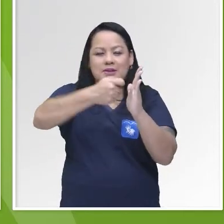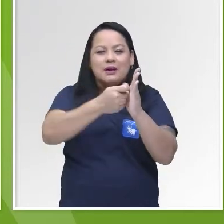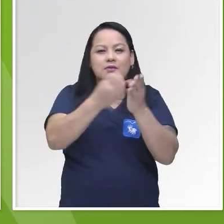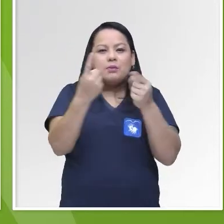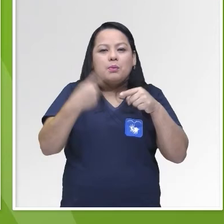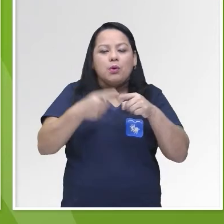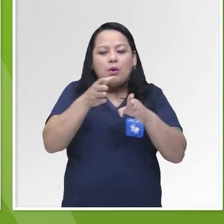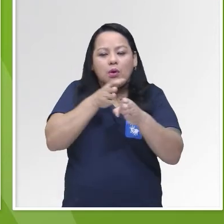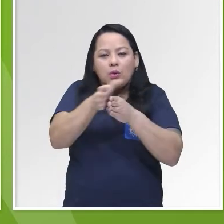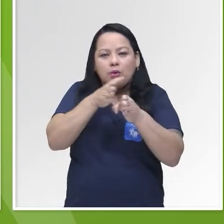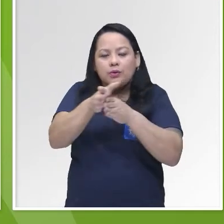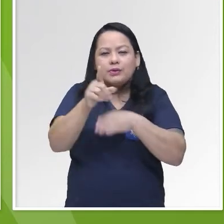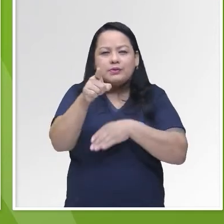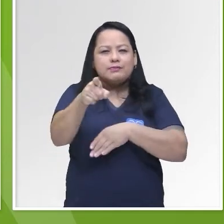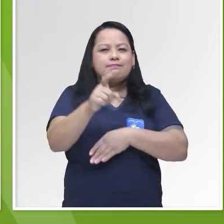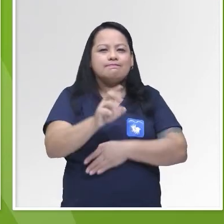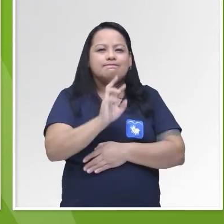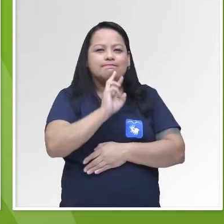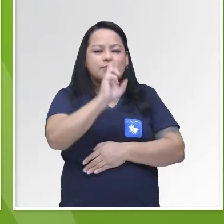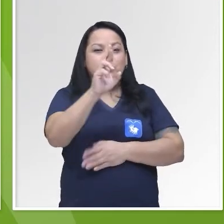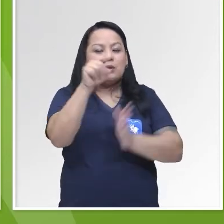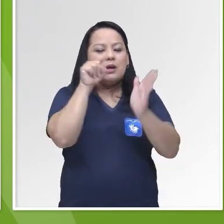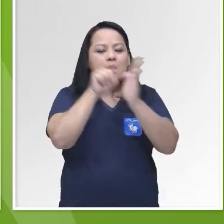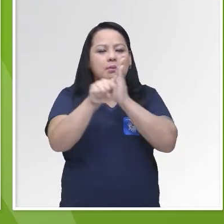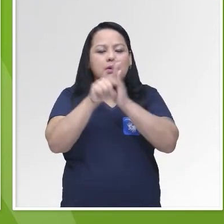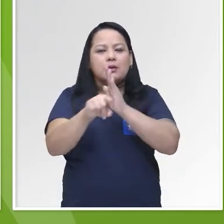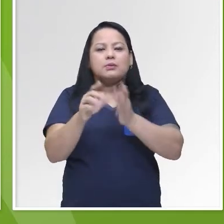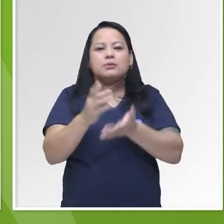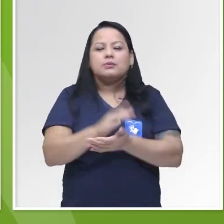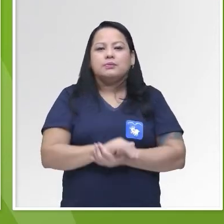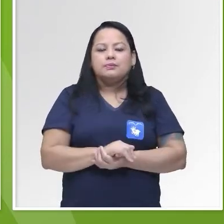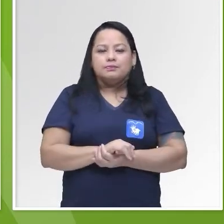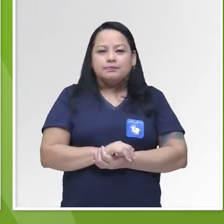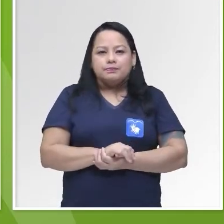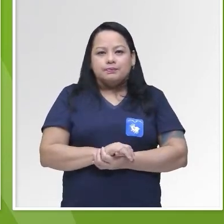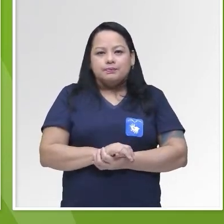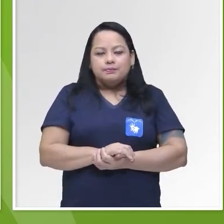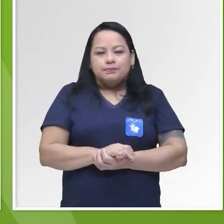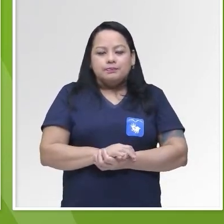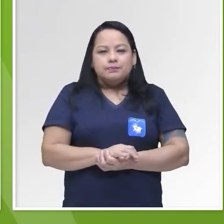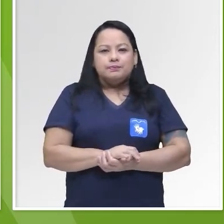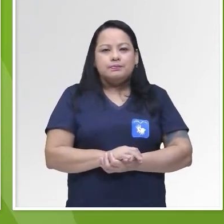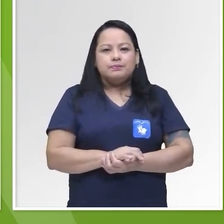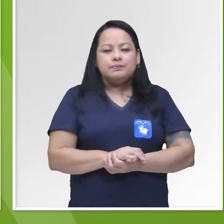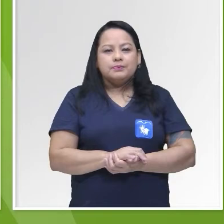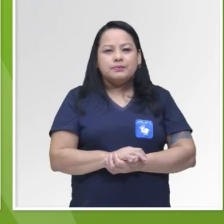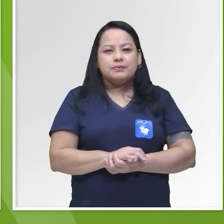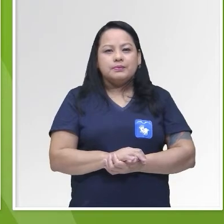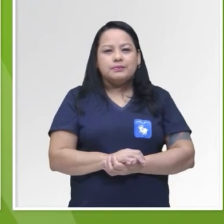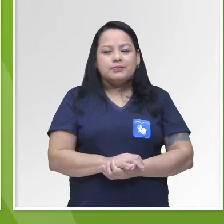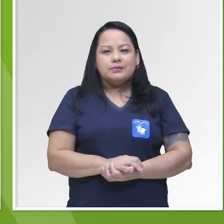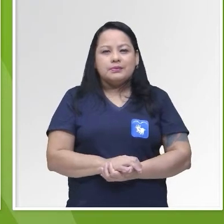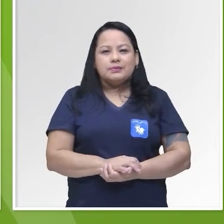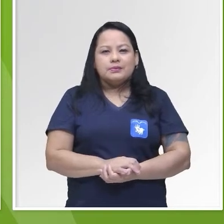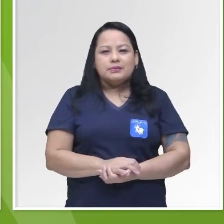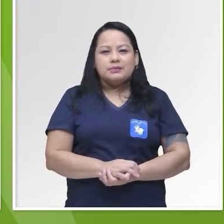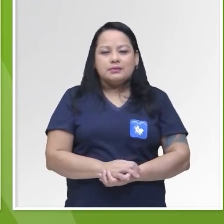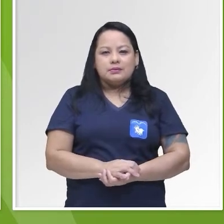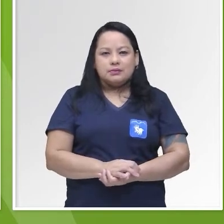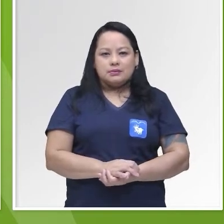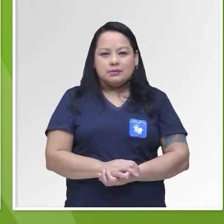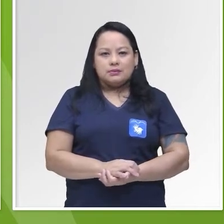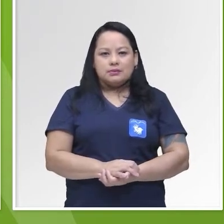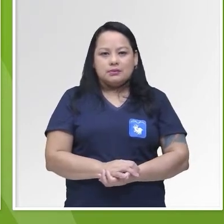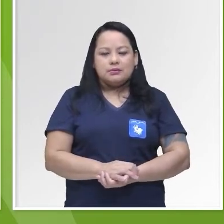na hora de resolver as questões da DLI, viu? Tá? Então, vamos ver aqui.